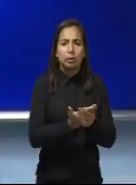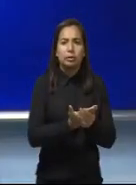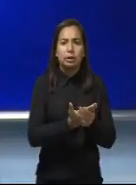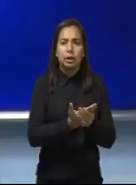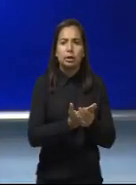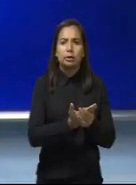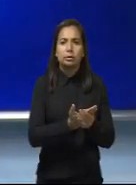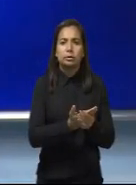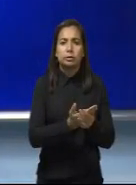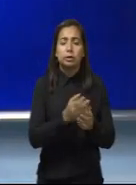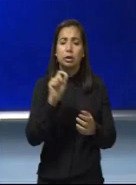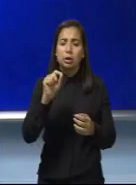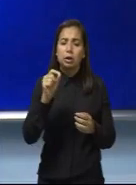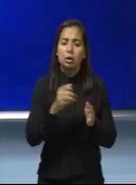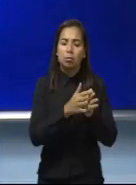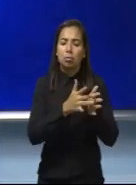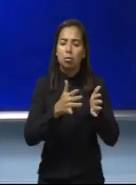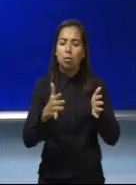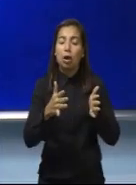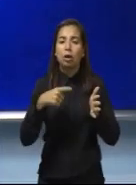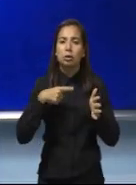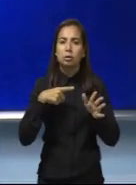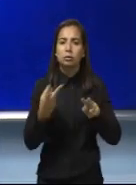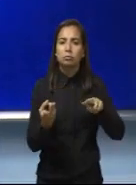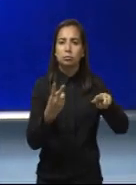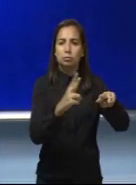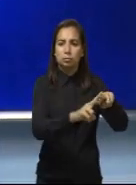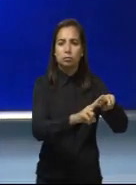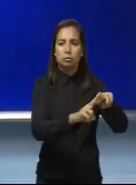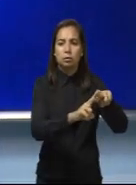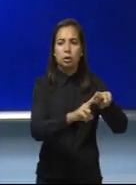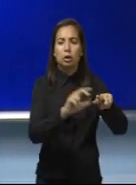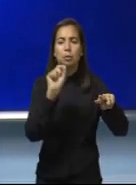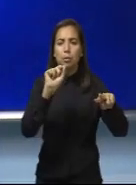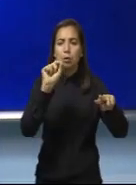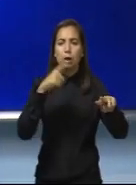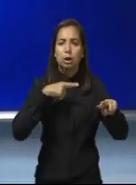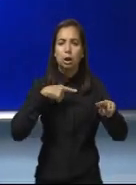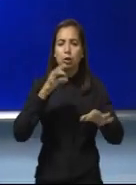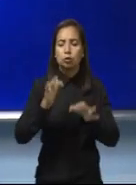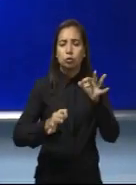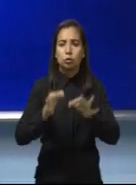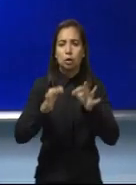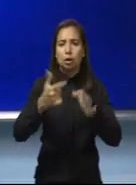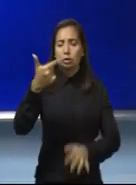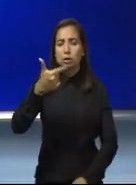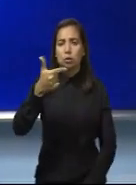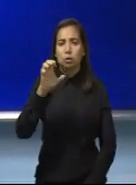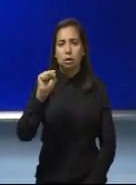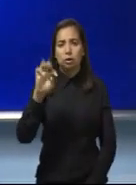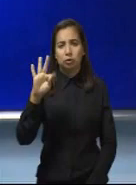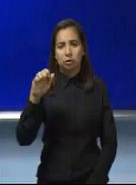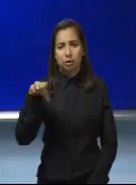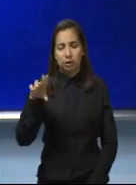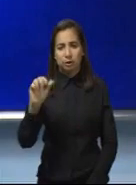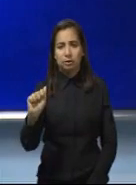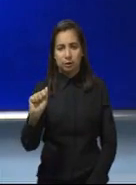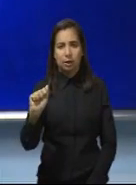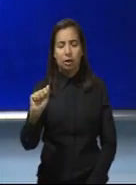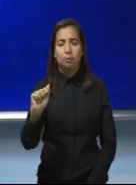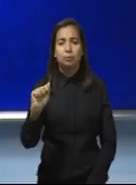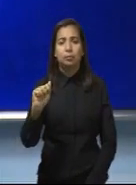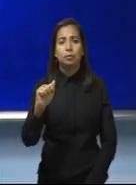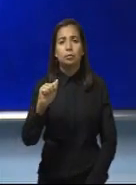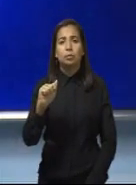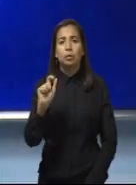dias. Nos próximos dias, ele foi preso já por ter sido julgado em segunda instância. Foi efetivada a sua prisão quando ele desembarcava na última